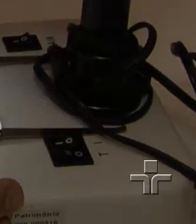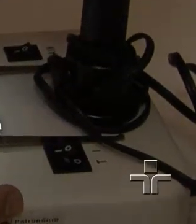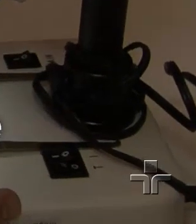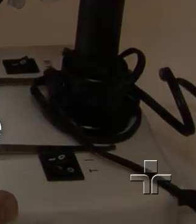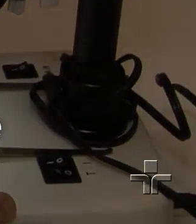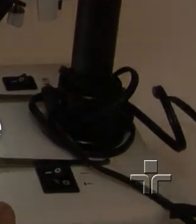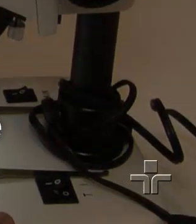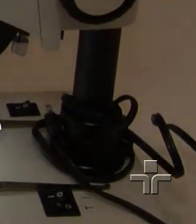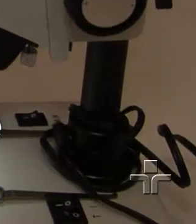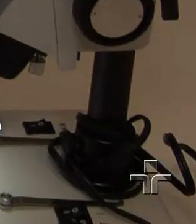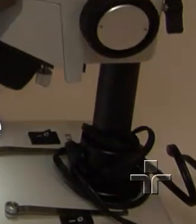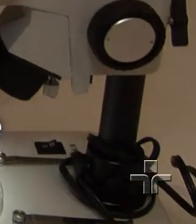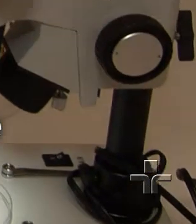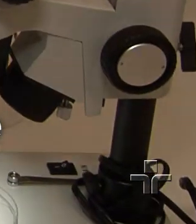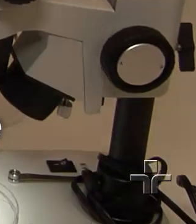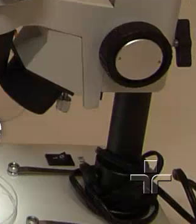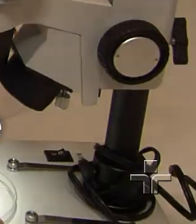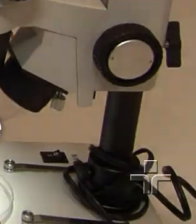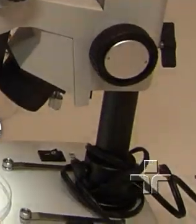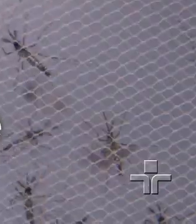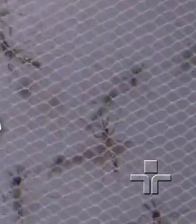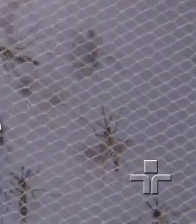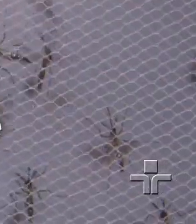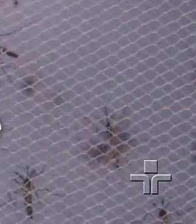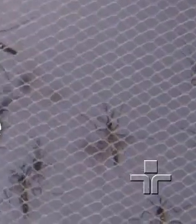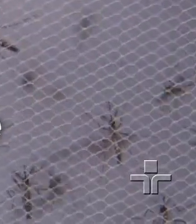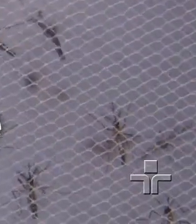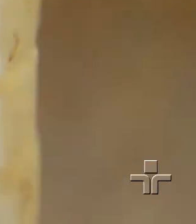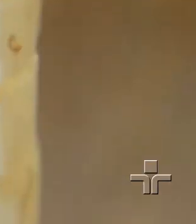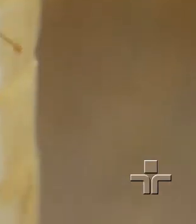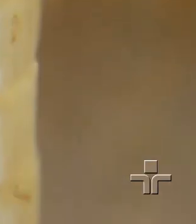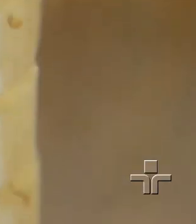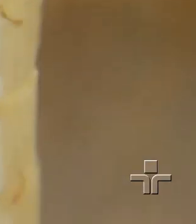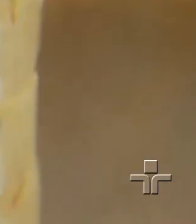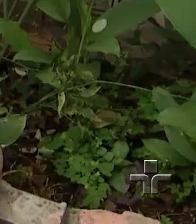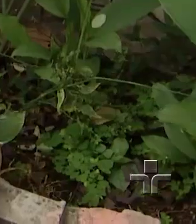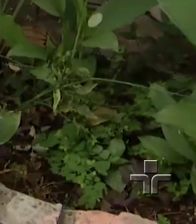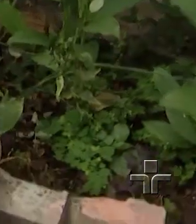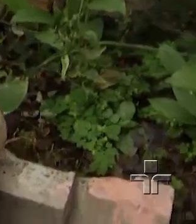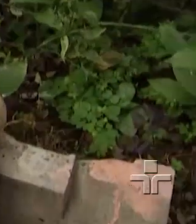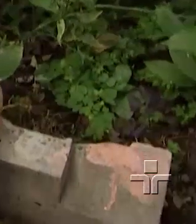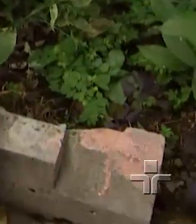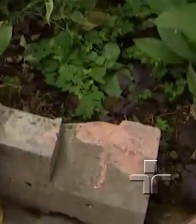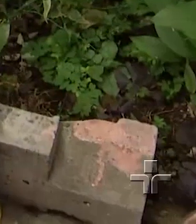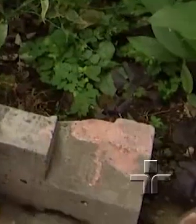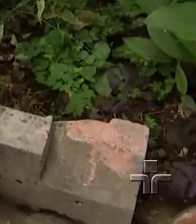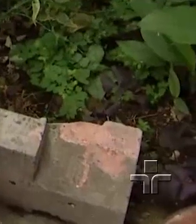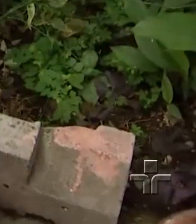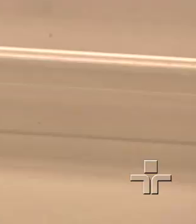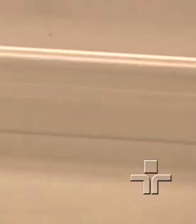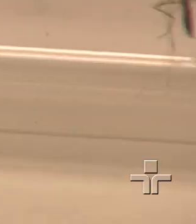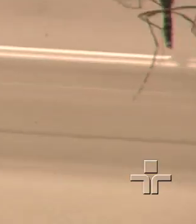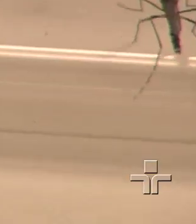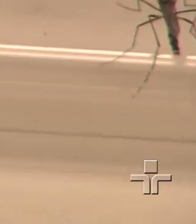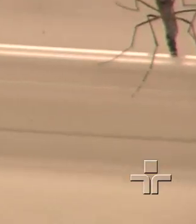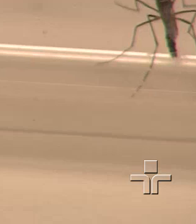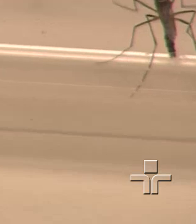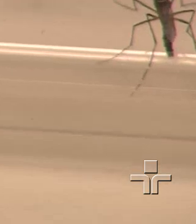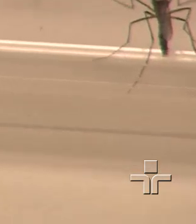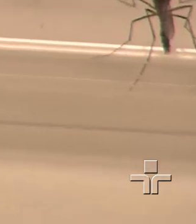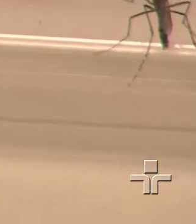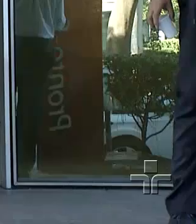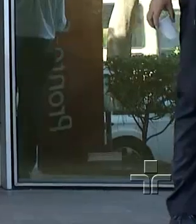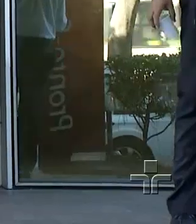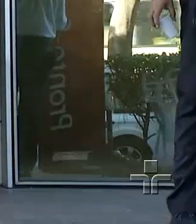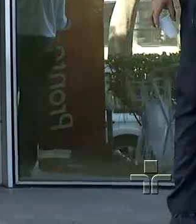foram registradas 295 mortes causadas pela dengue. No ano passado foram 99 mortes no mesmo período. Os estados de